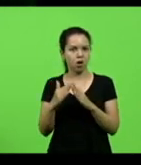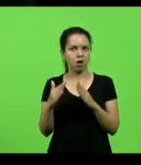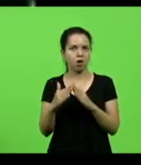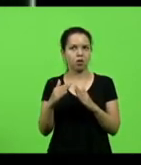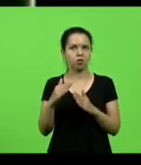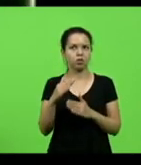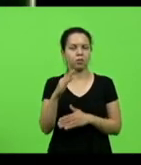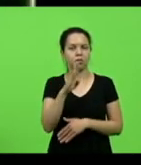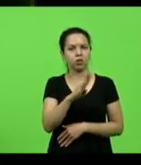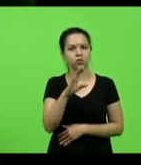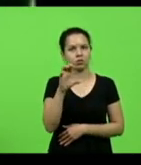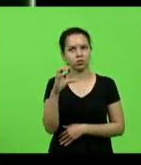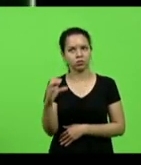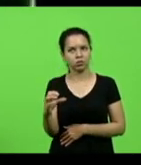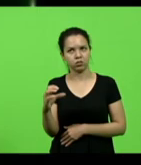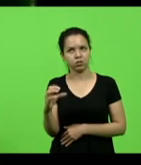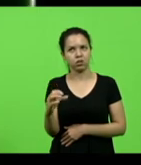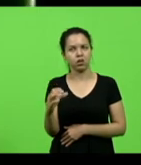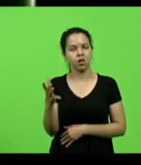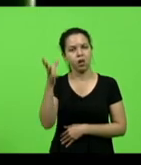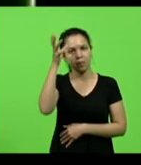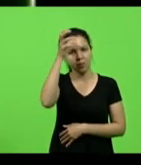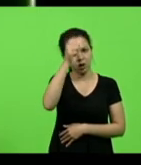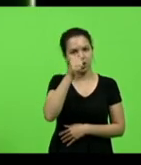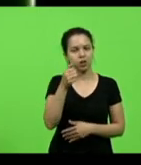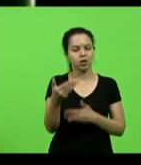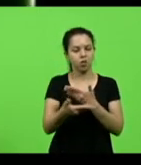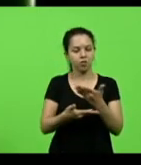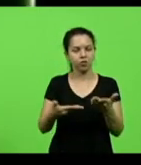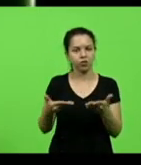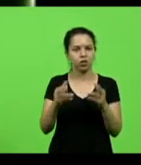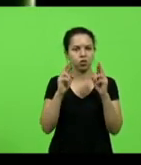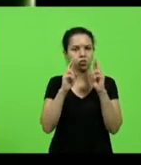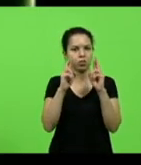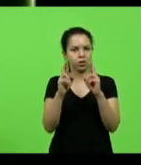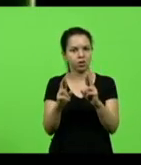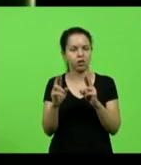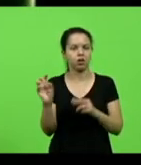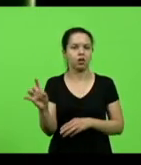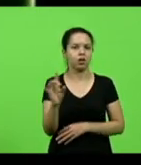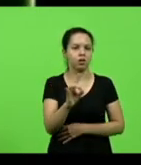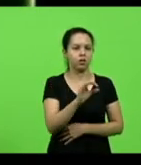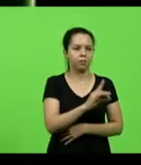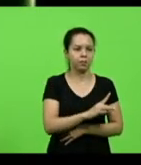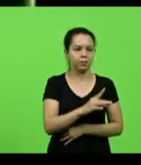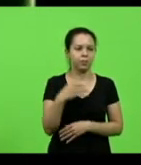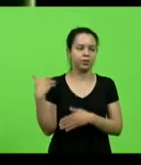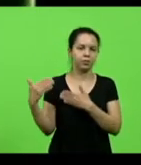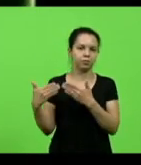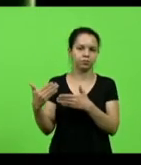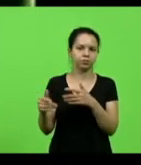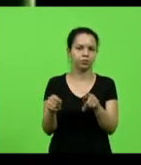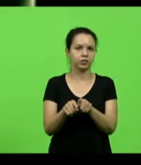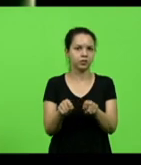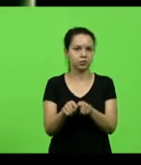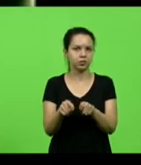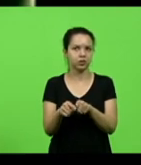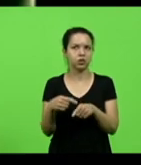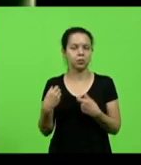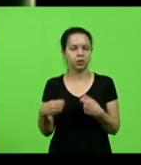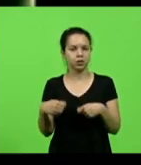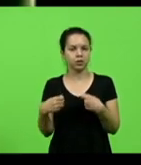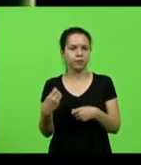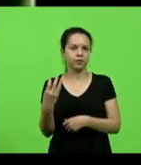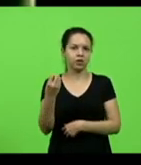Além de aprender a conviver, a respeitar os colegas, há poucos dias eu tive que fazer uma viagem a São